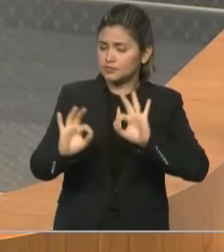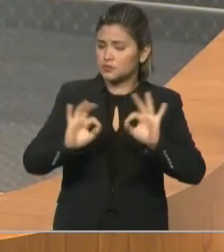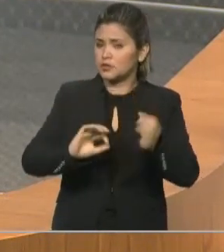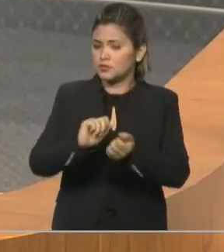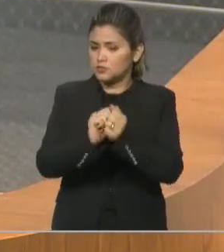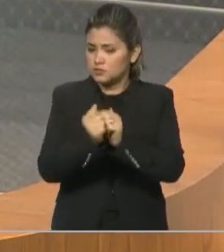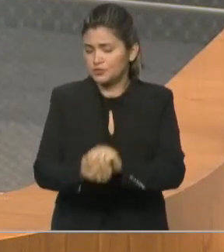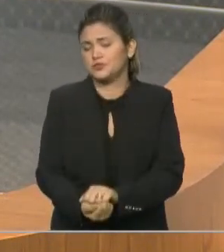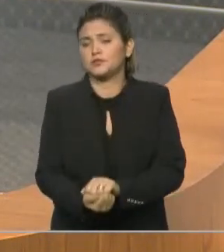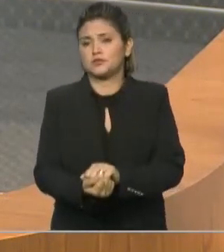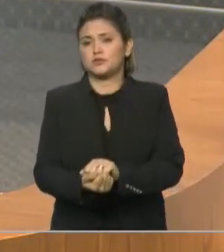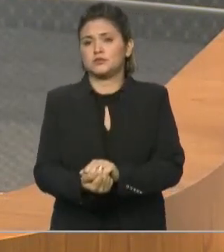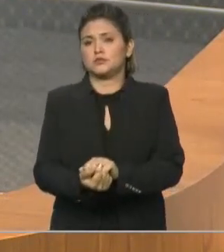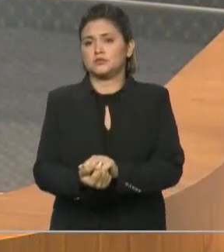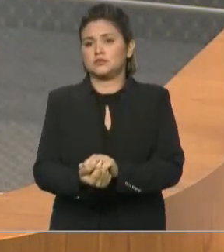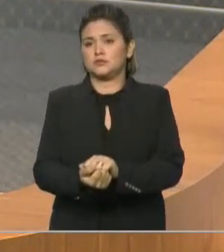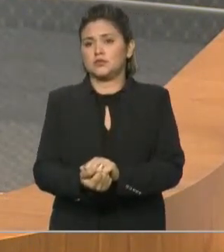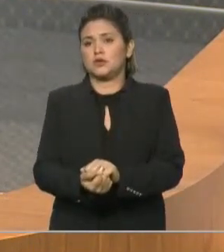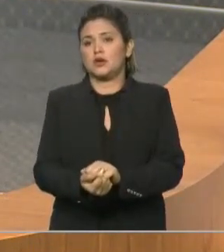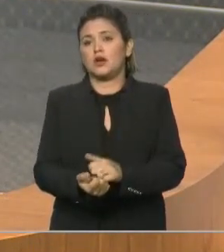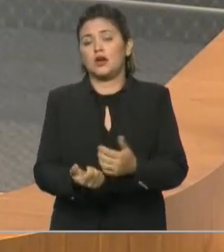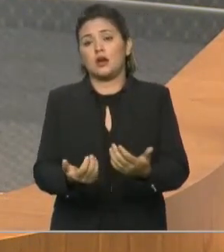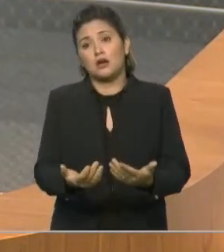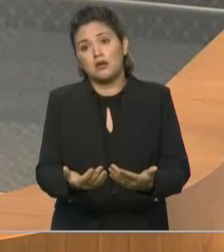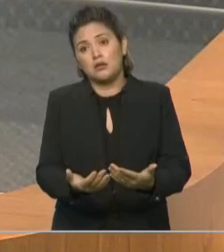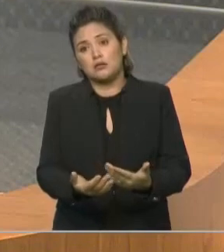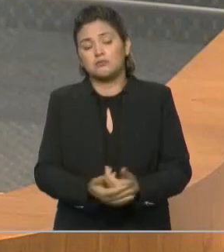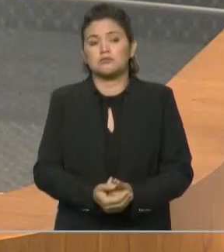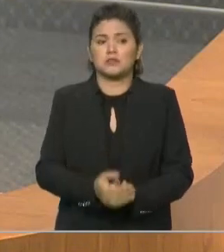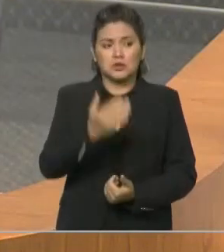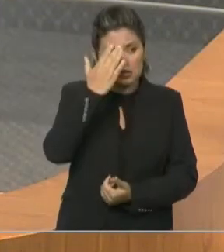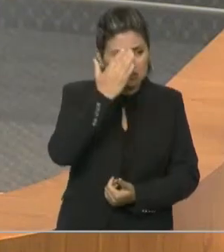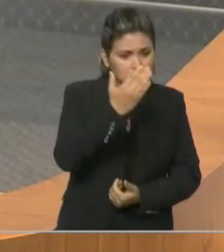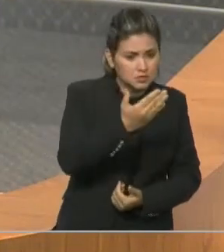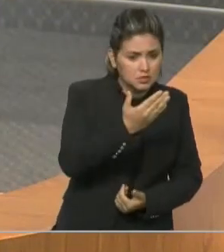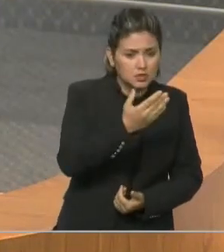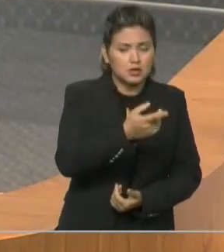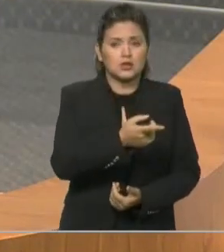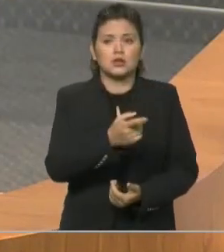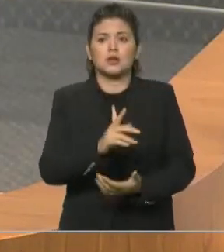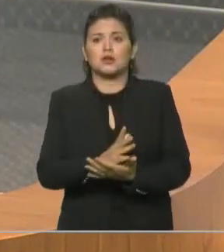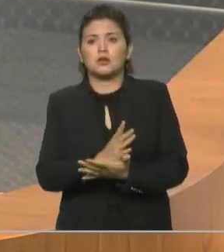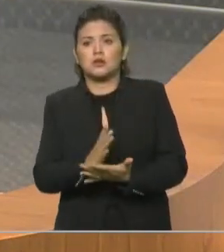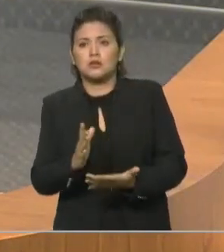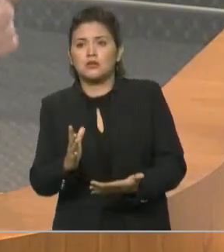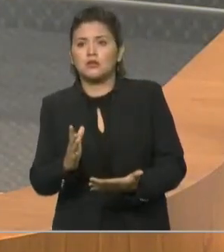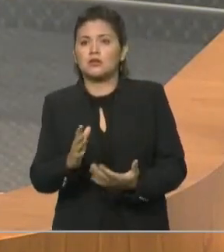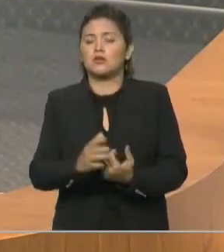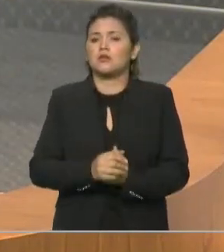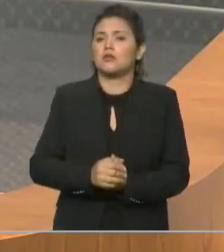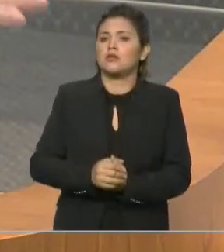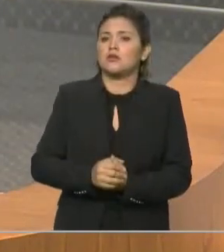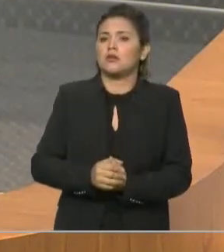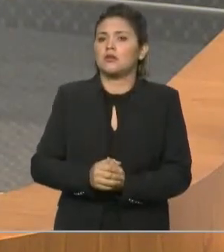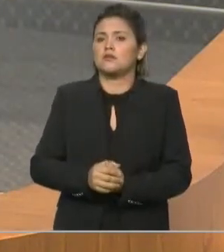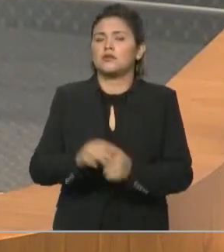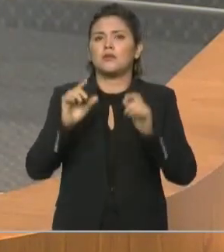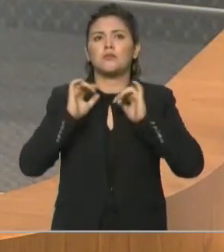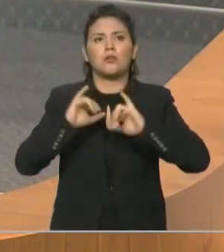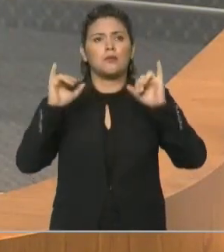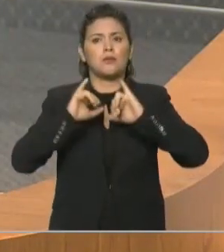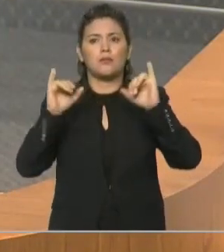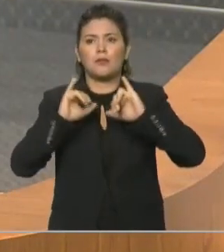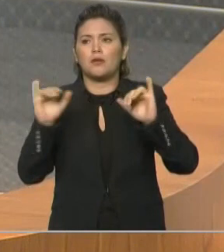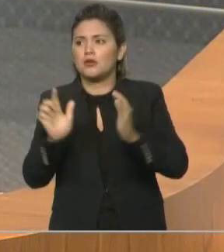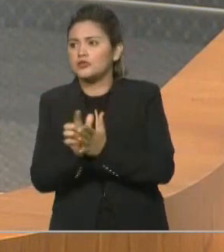restar agradecer a Israel, dar título aqui na casa, fazer um alarme na televisão, ocupar os espaços de jornais em